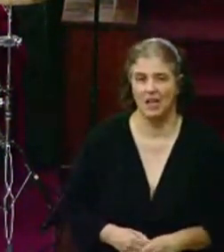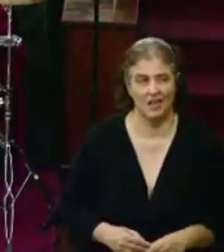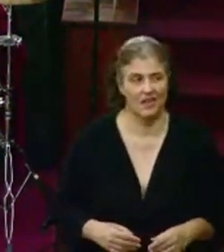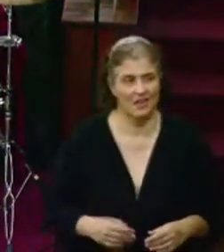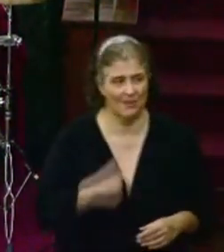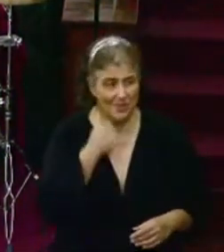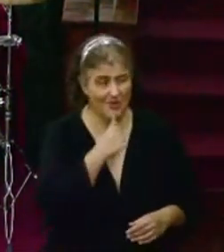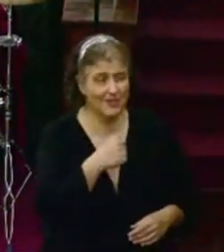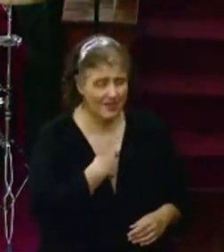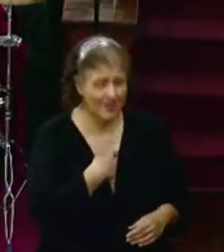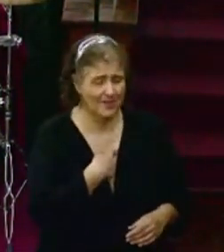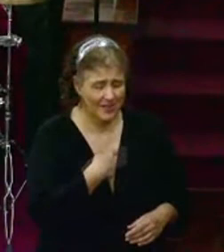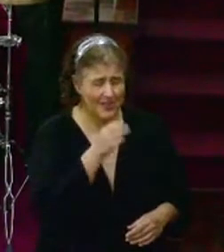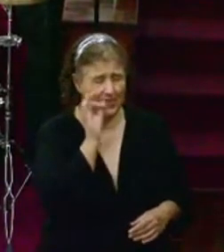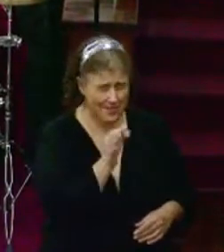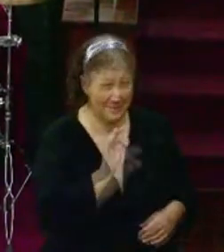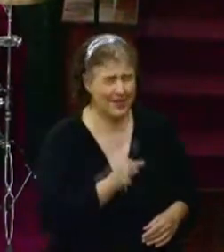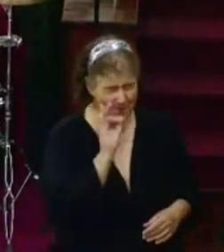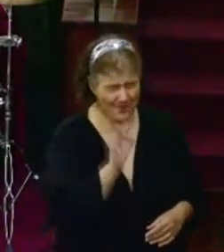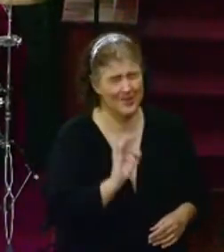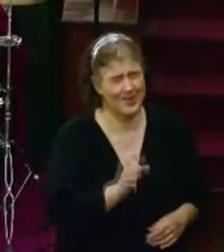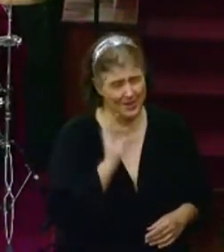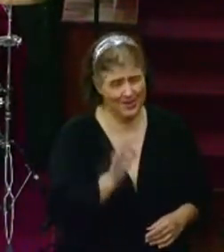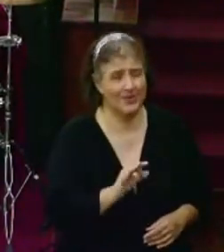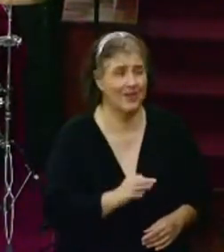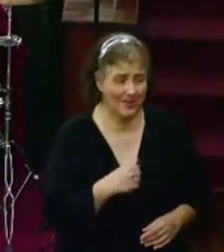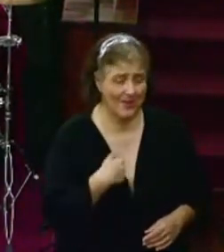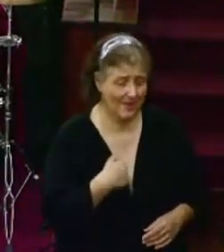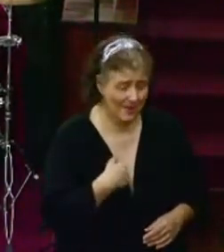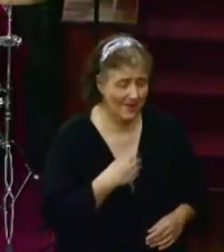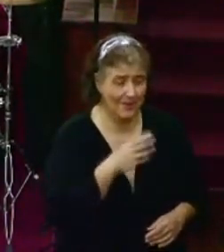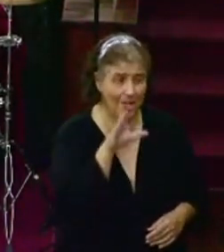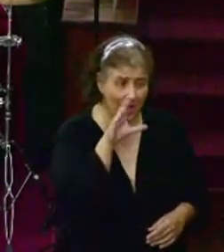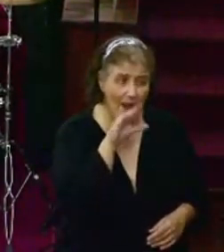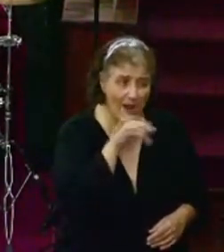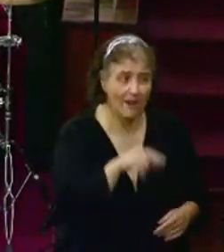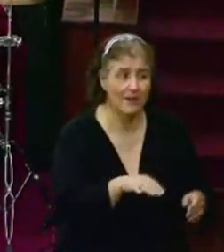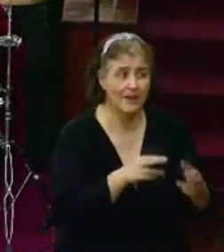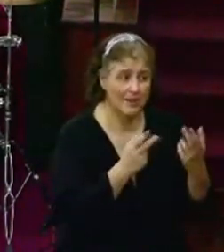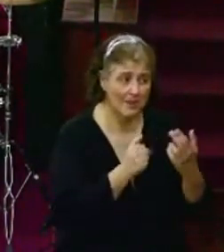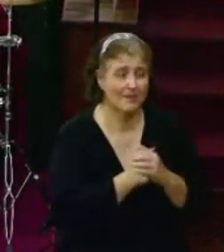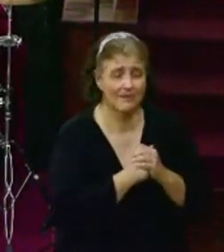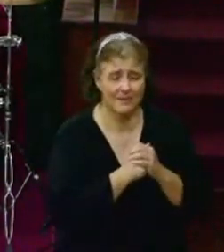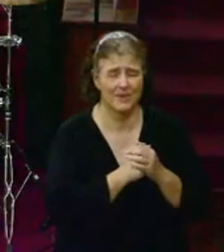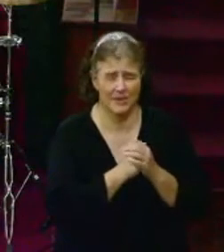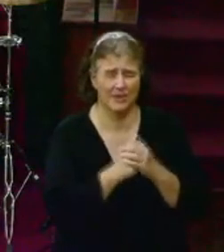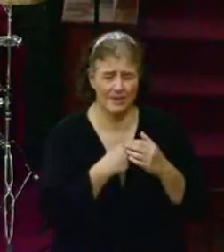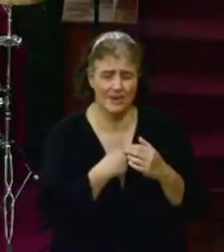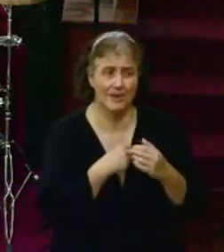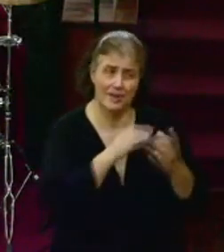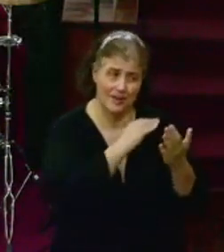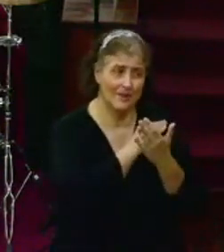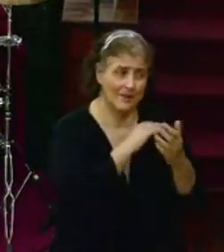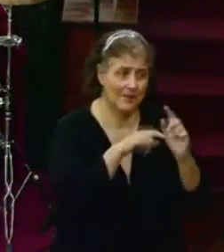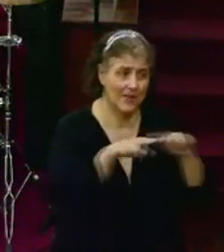em algum momento da sua vida dizendo assim: eu exijo os meus direitos, eu sou digno de reivindicar isso? Meu querido, você pode ser